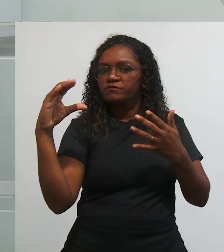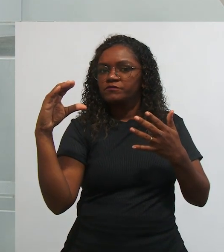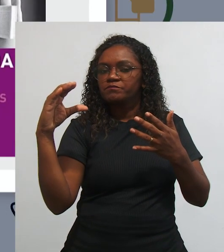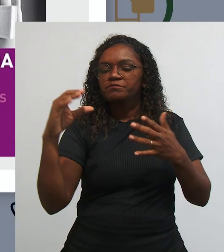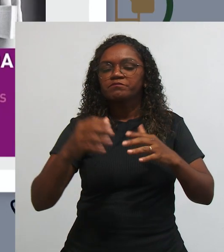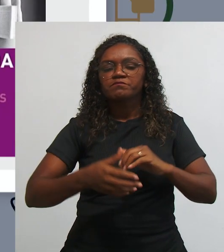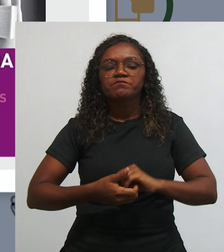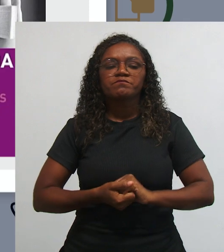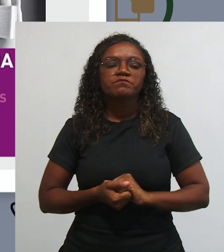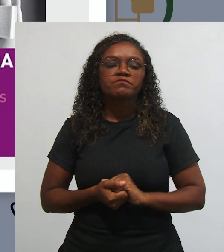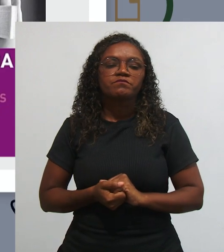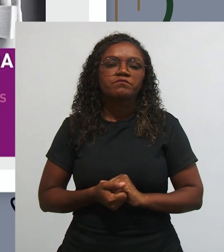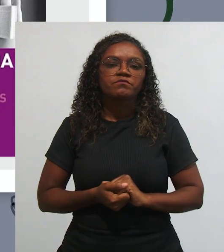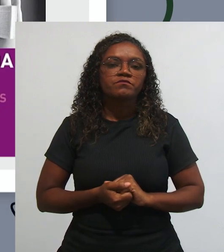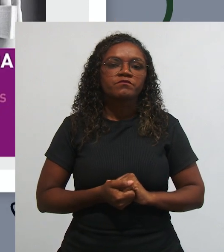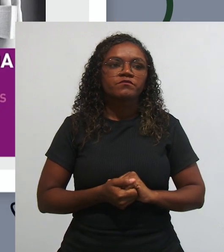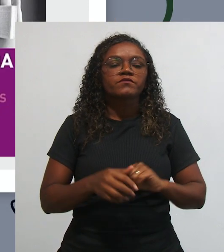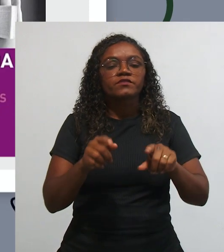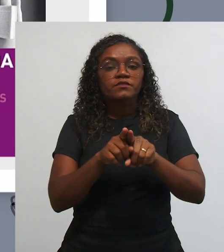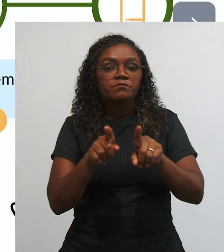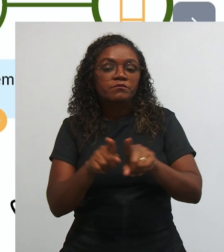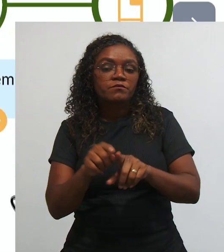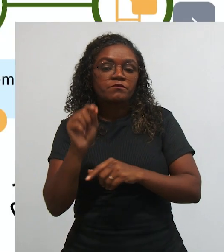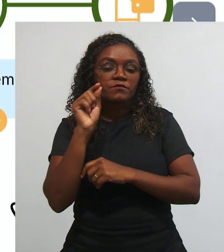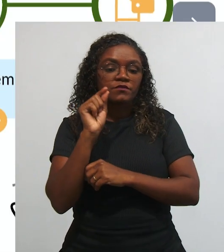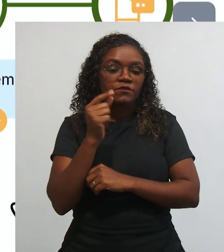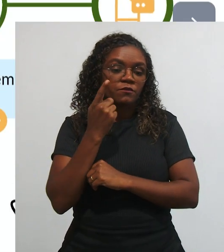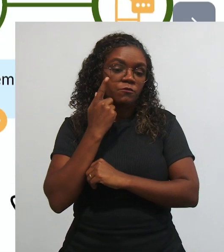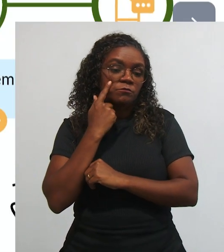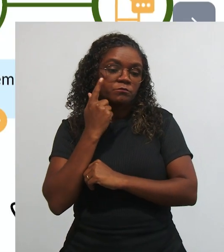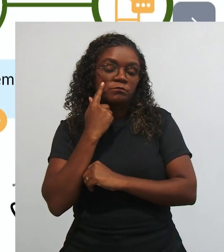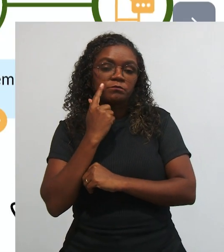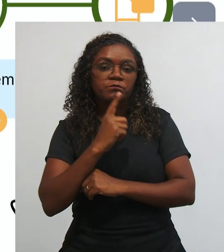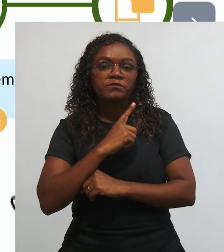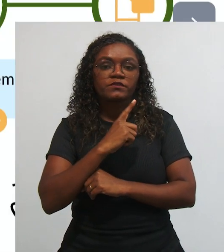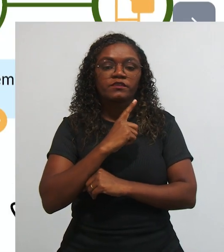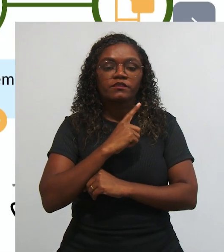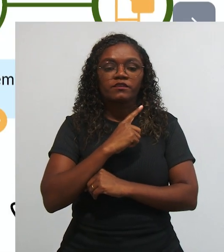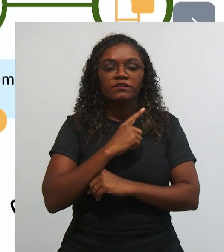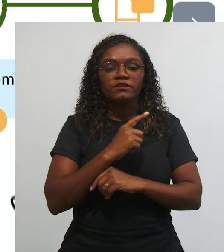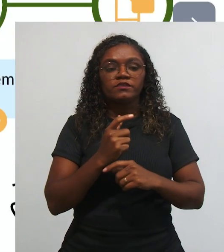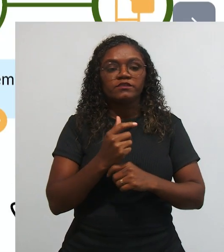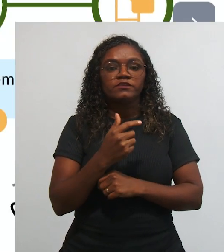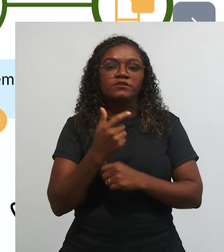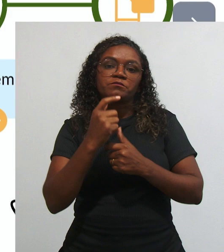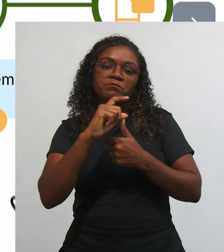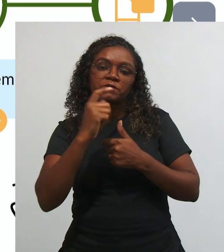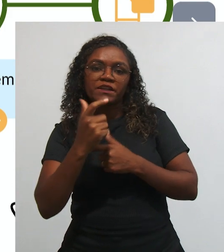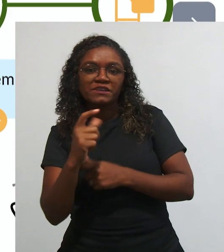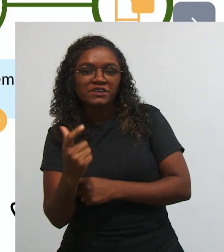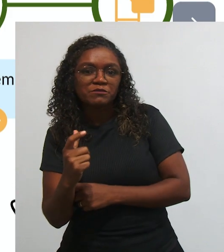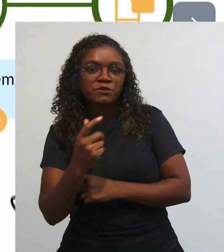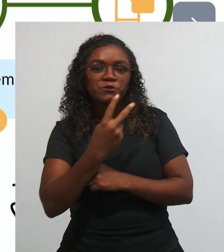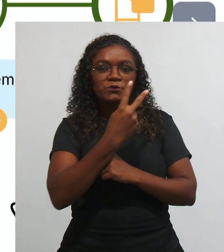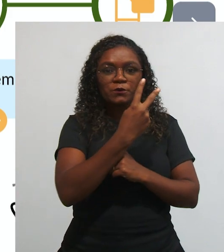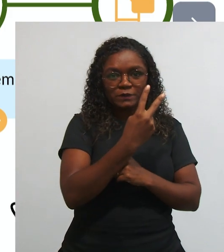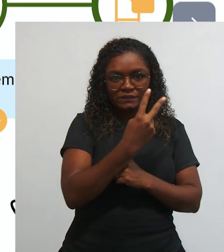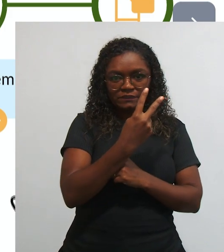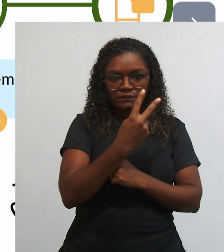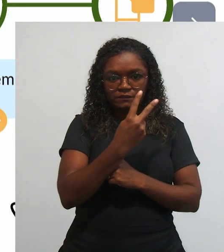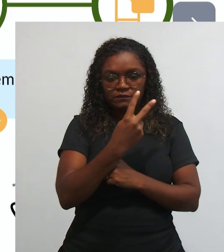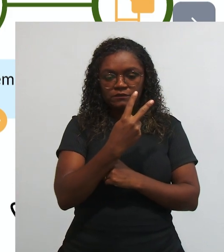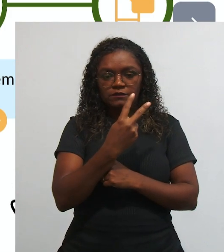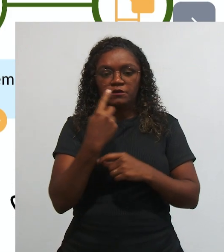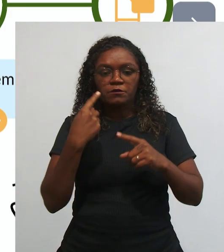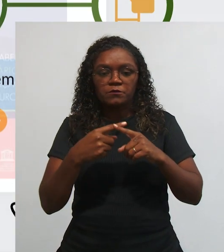O que mais? Bom, e aí a gente tem dois grandes paradigmas que envolvem a